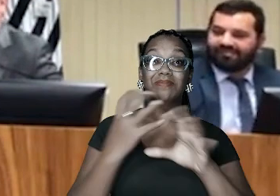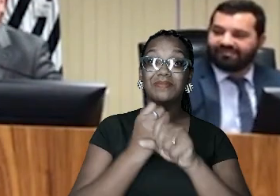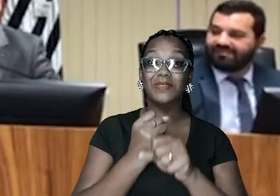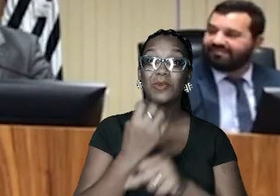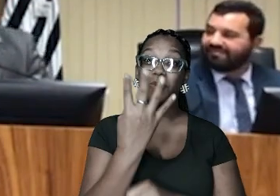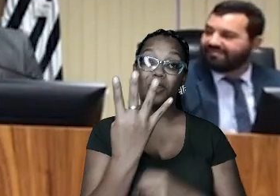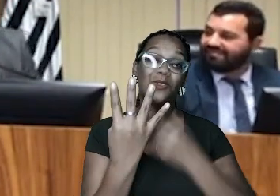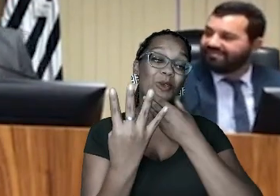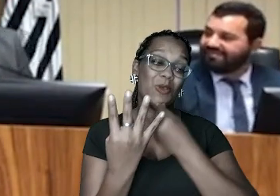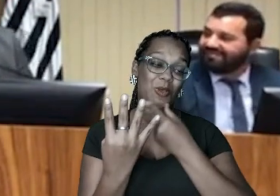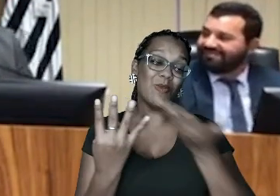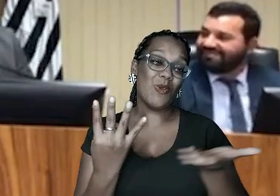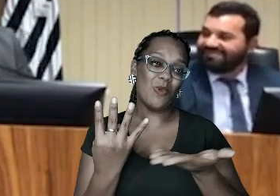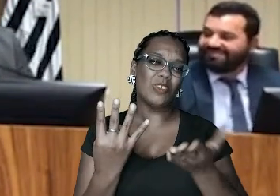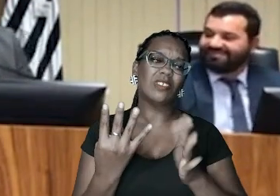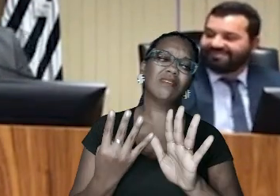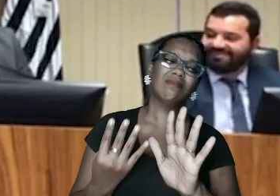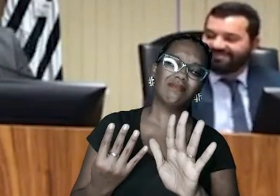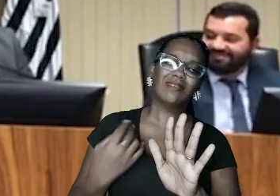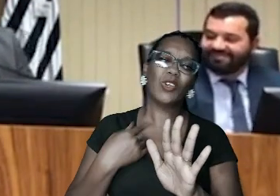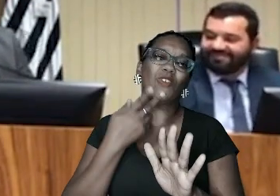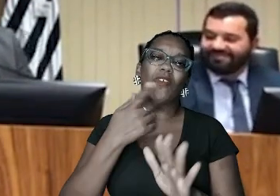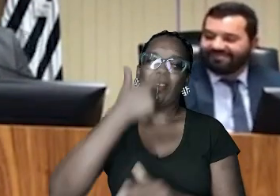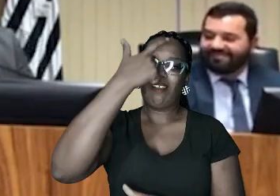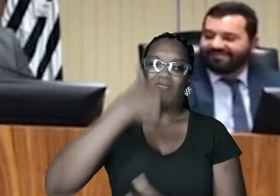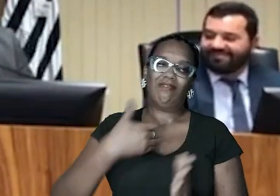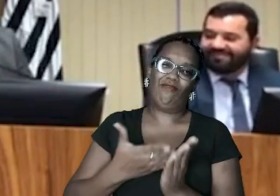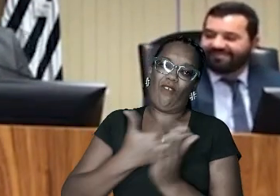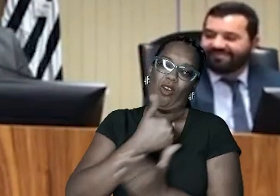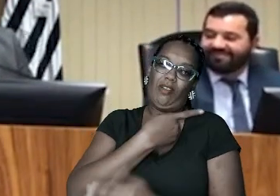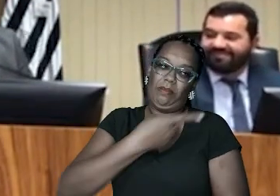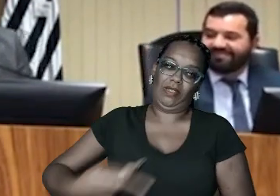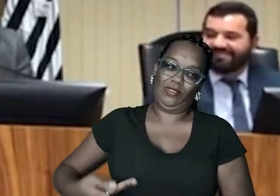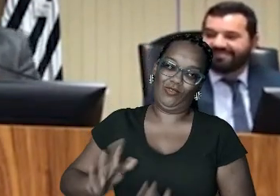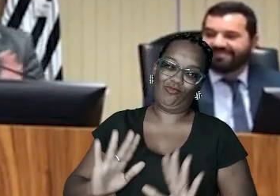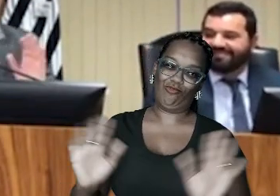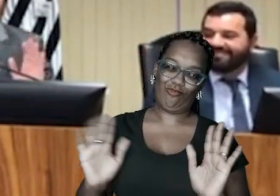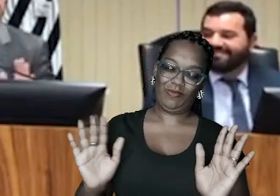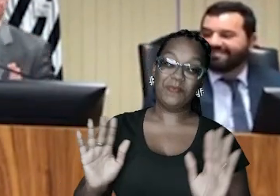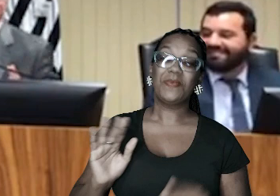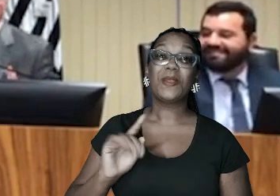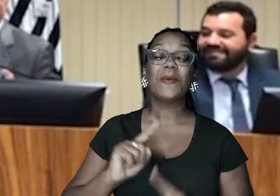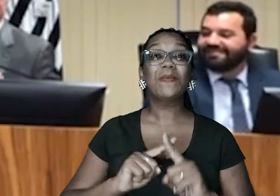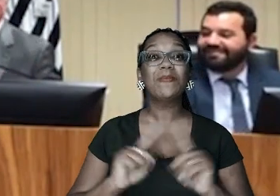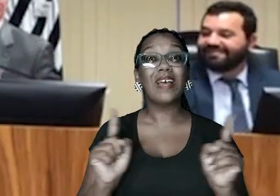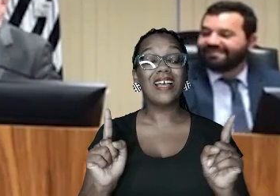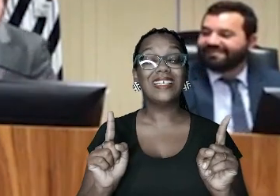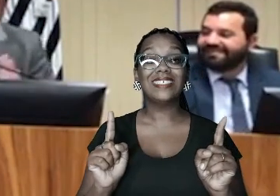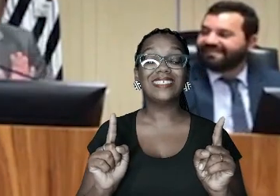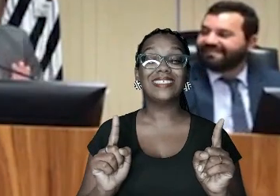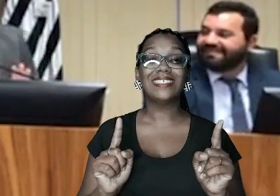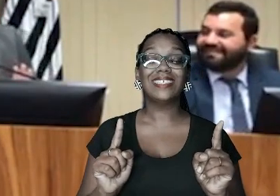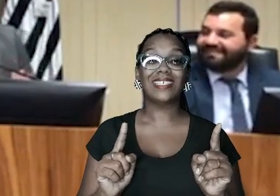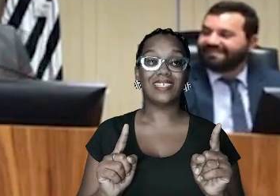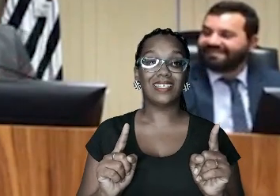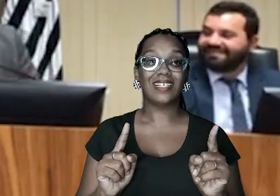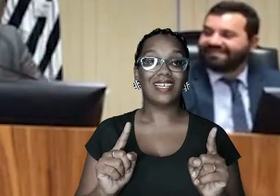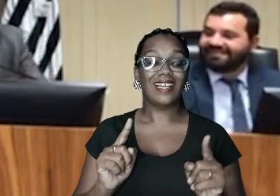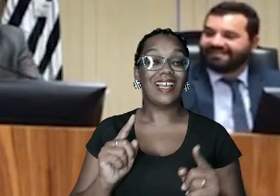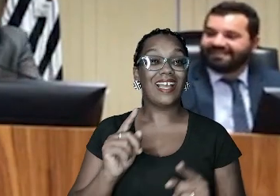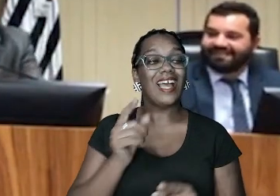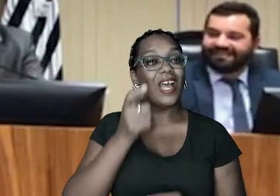e duas hoje nós temos quatro homens eu não vamos dizer que eu não conto porque eu só tô presidindo